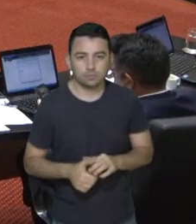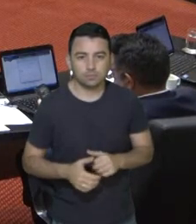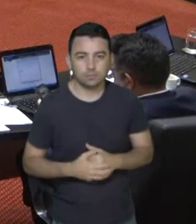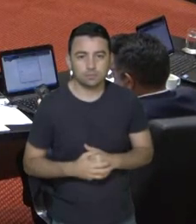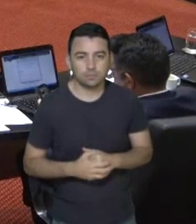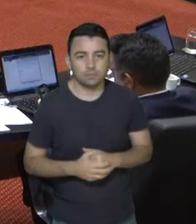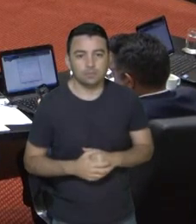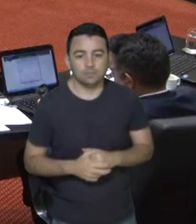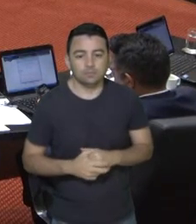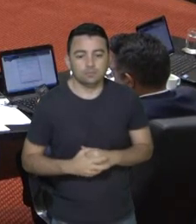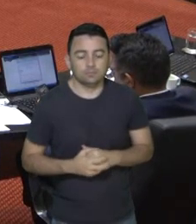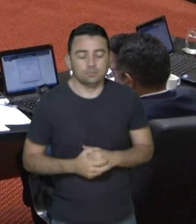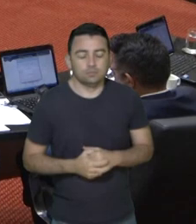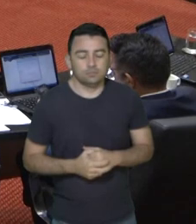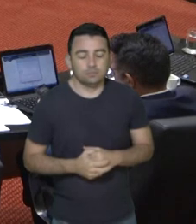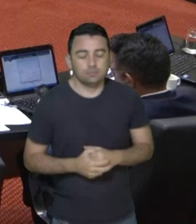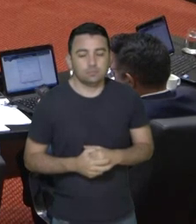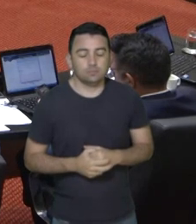Peraí, o João está votando.